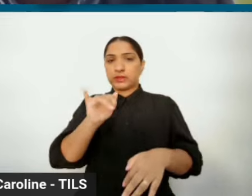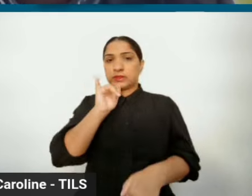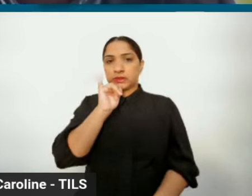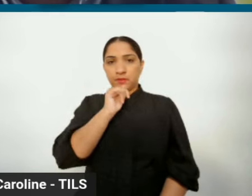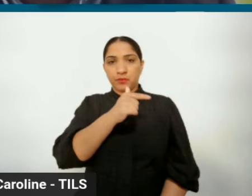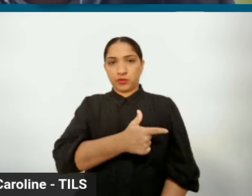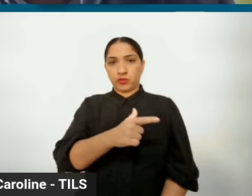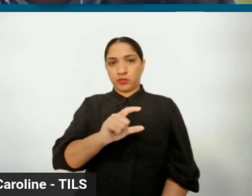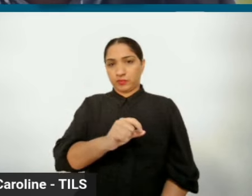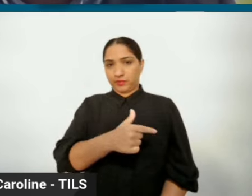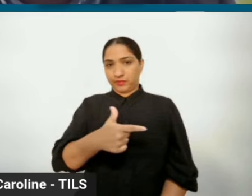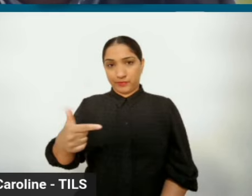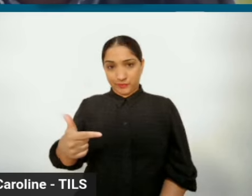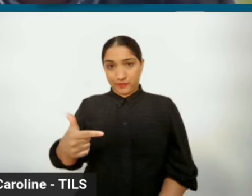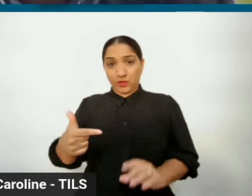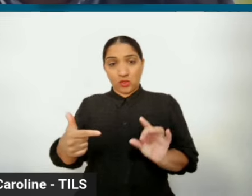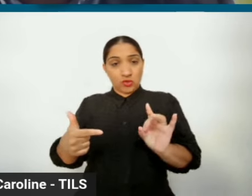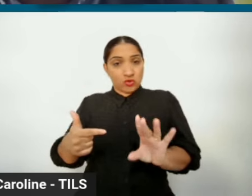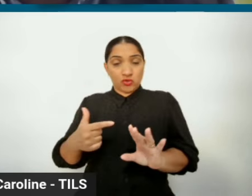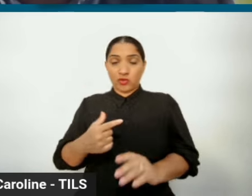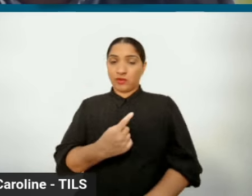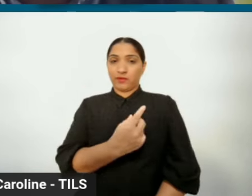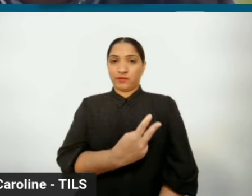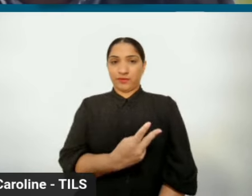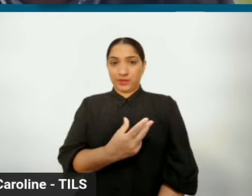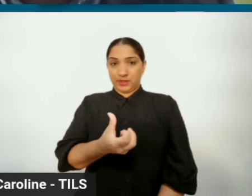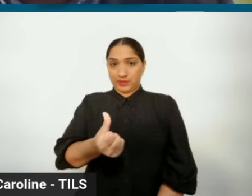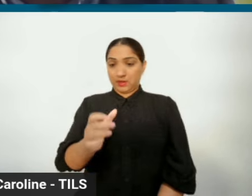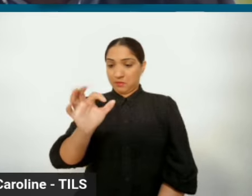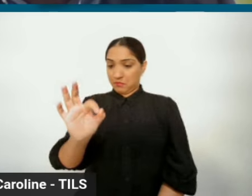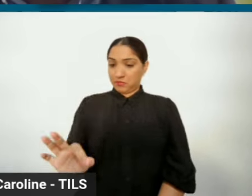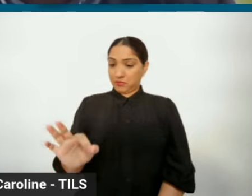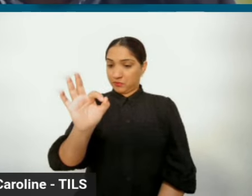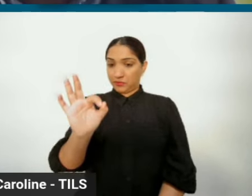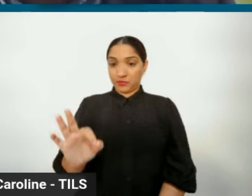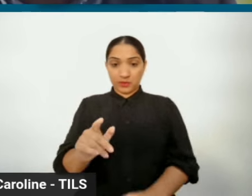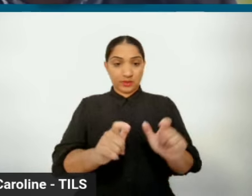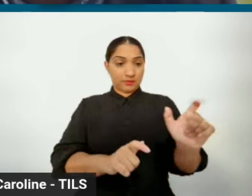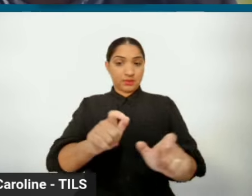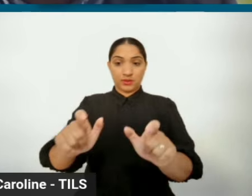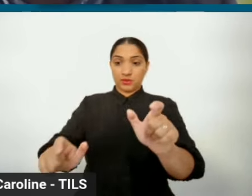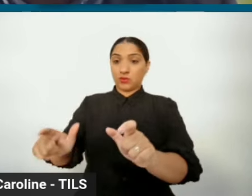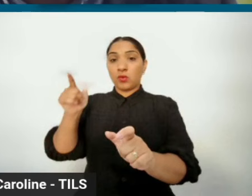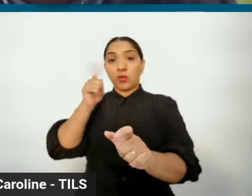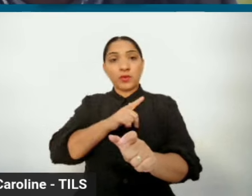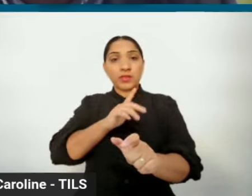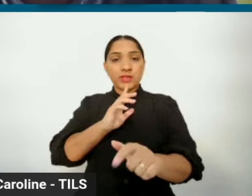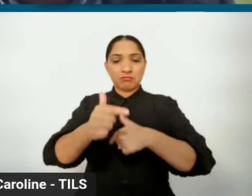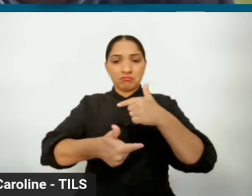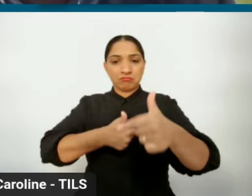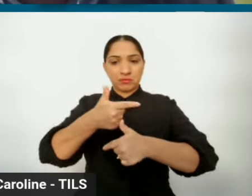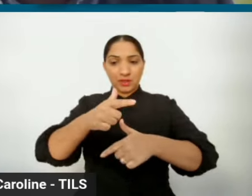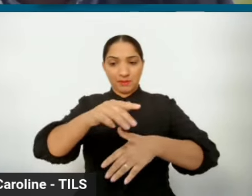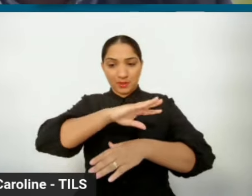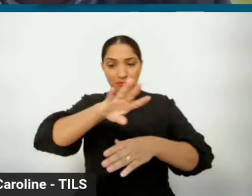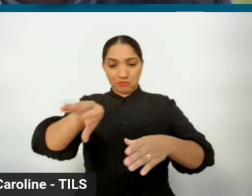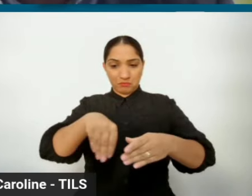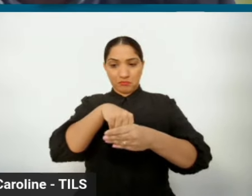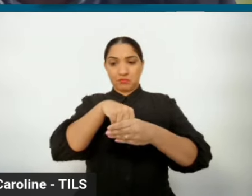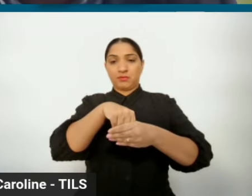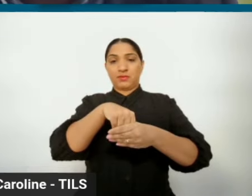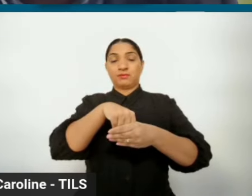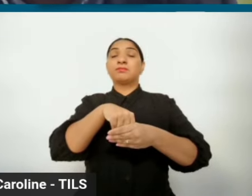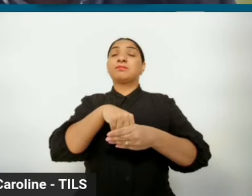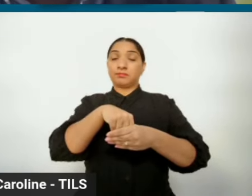apenas 26% das pessoas com deficiência estavam no mercado de